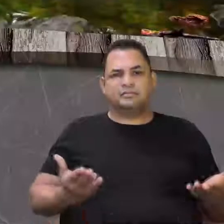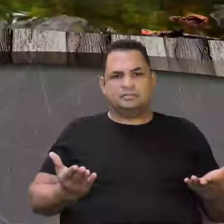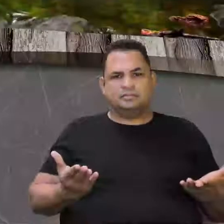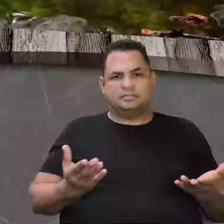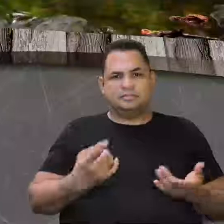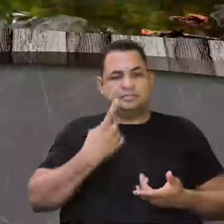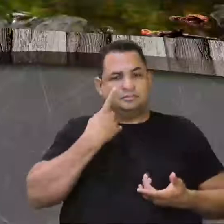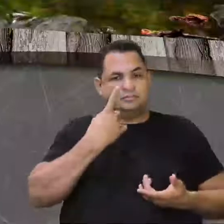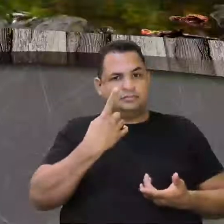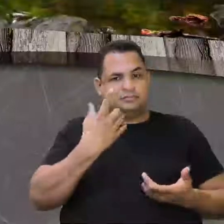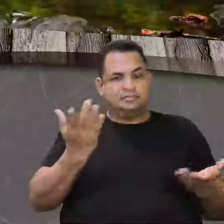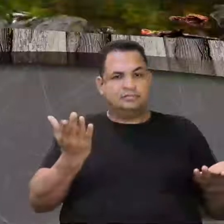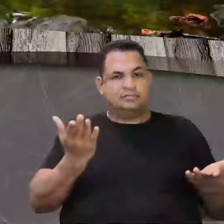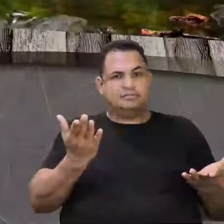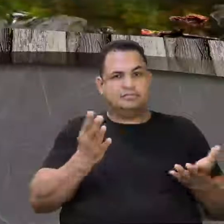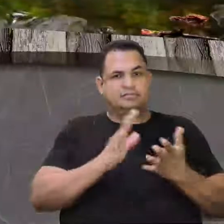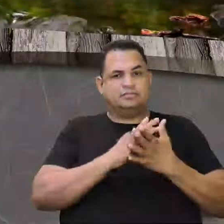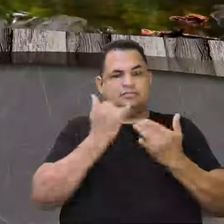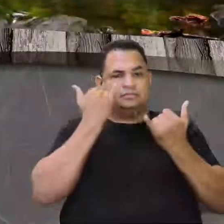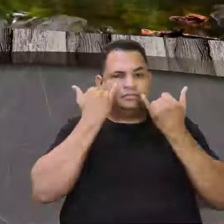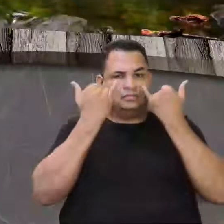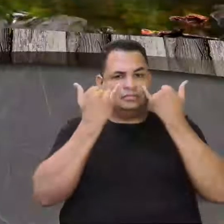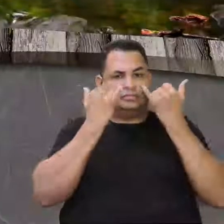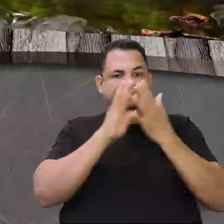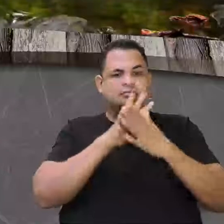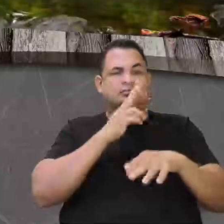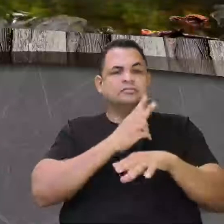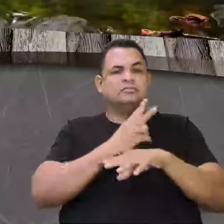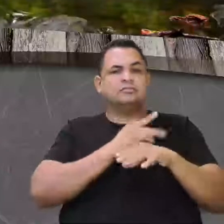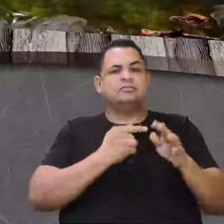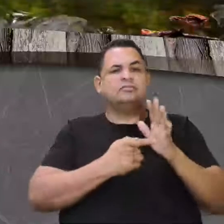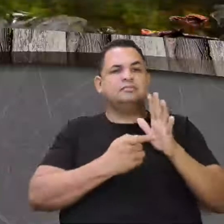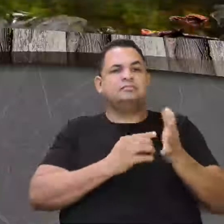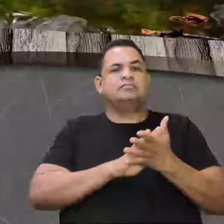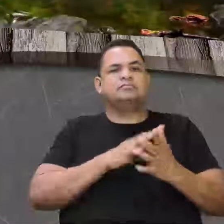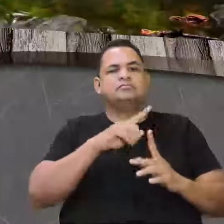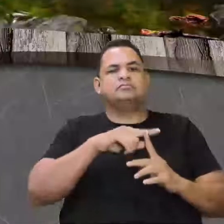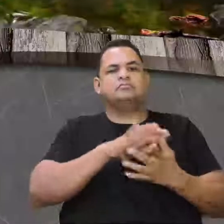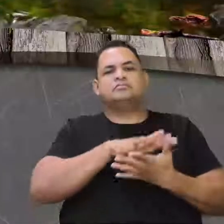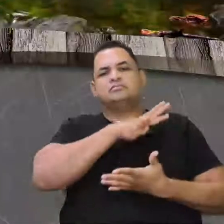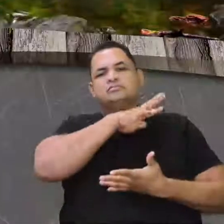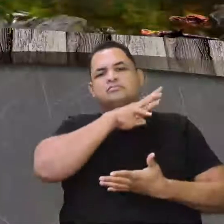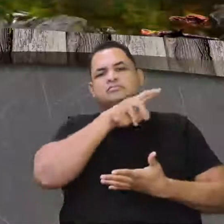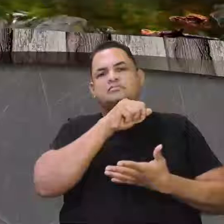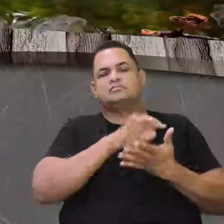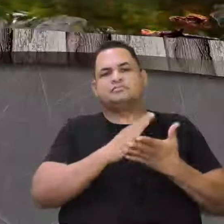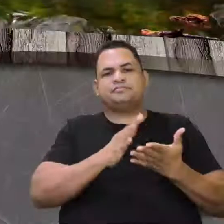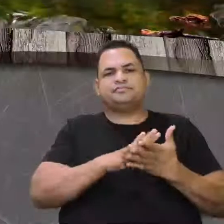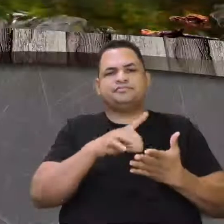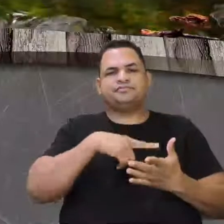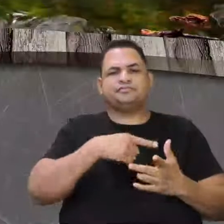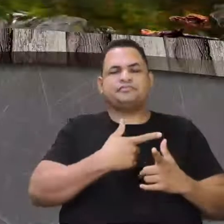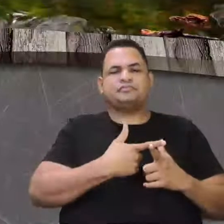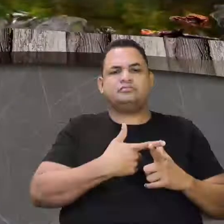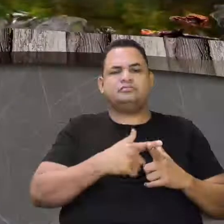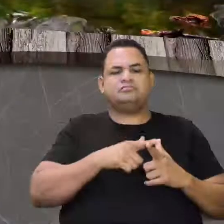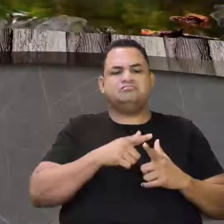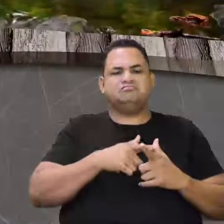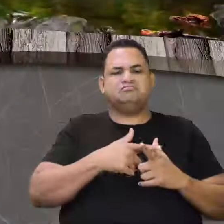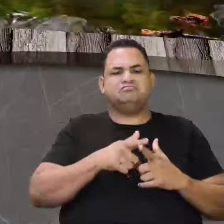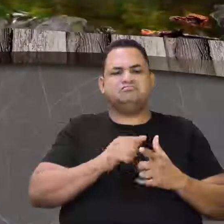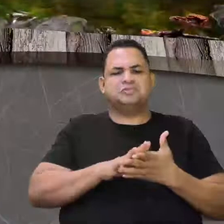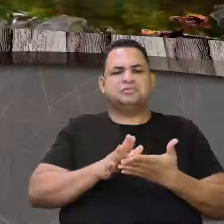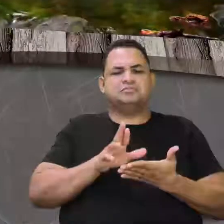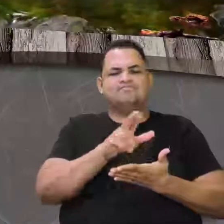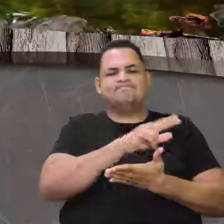aí, você viu, né, que as informações passadas aí no vídeo, falando dessas espécies endêmicas e tudo, muitos problemas, né, galera? Sim,